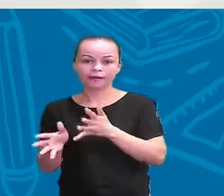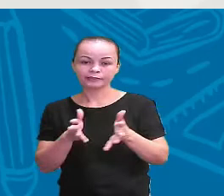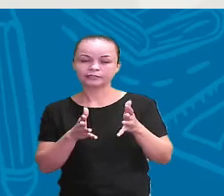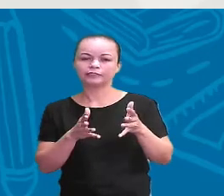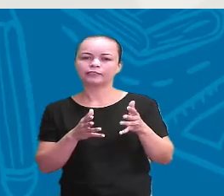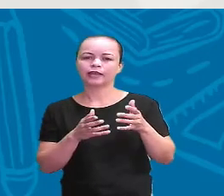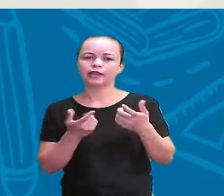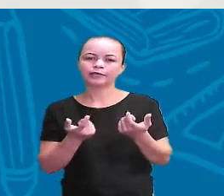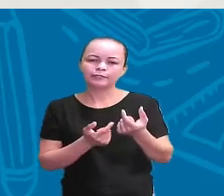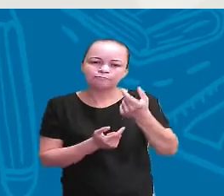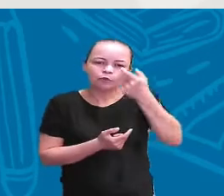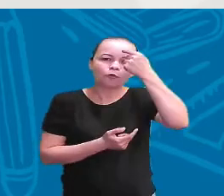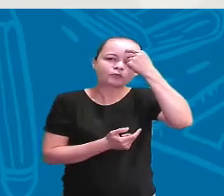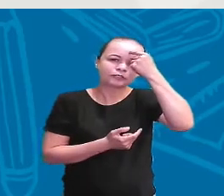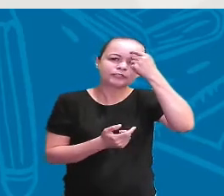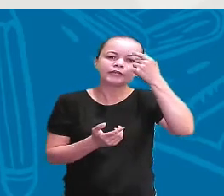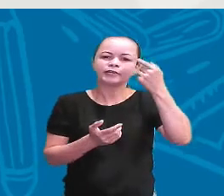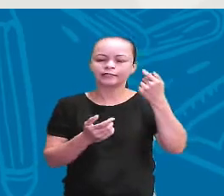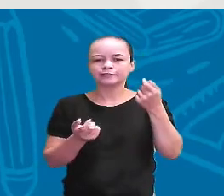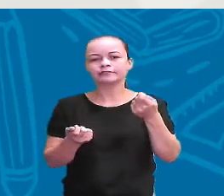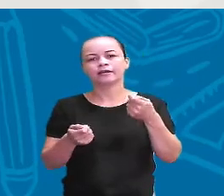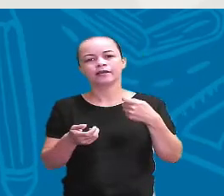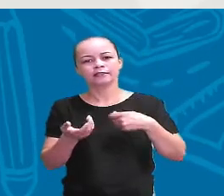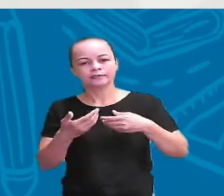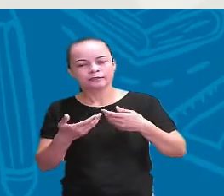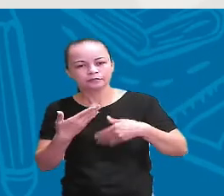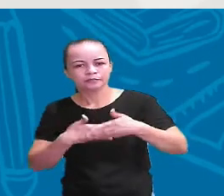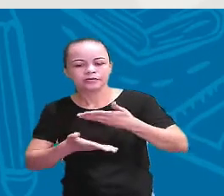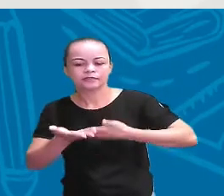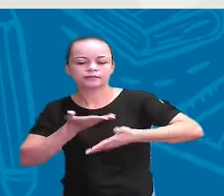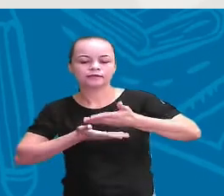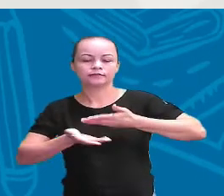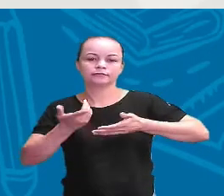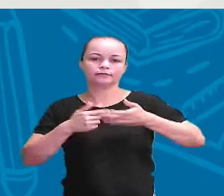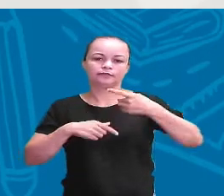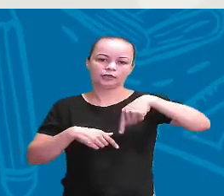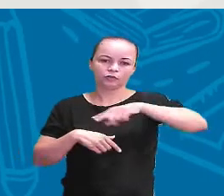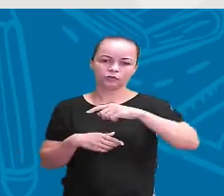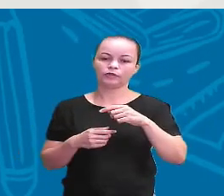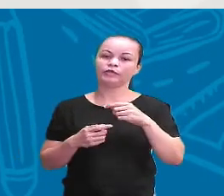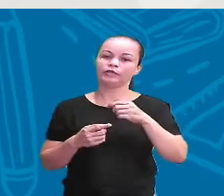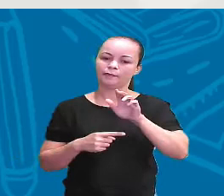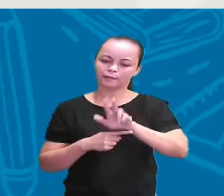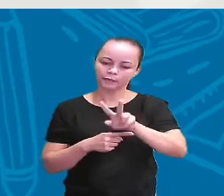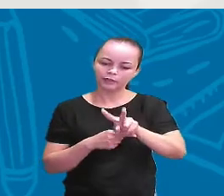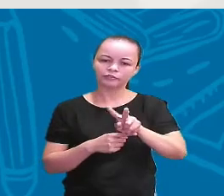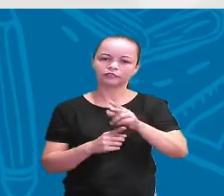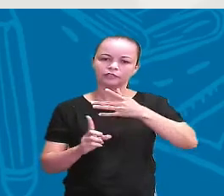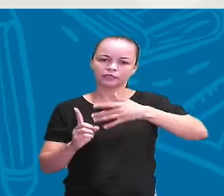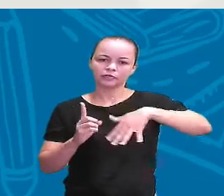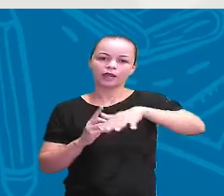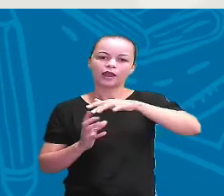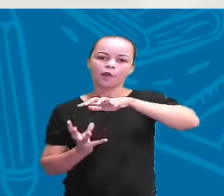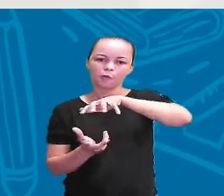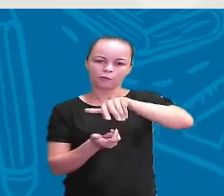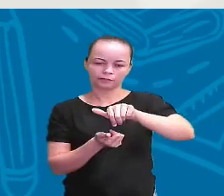como sensibilização do meio ambiente para preservar o nosso querido planeta. Vamos lá.